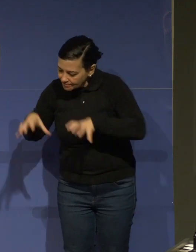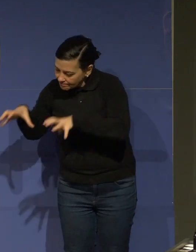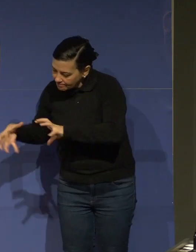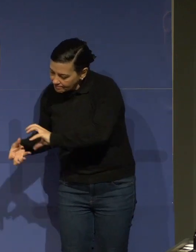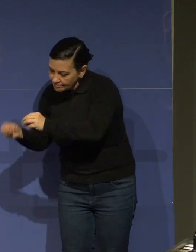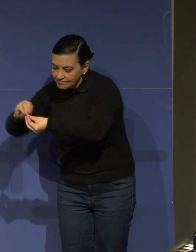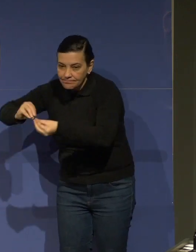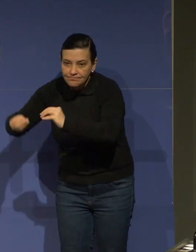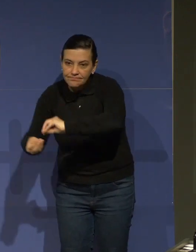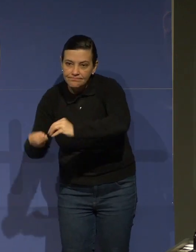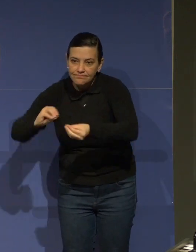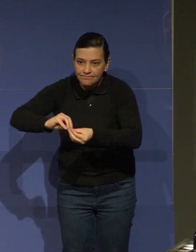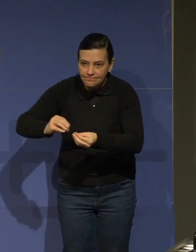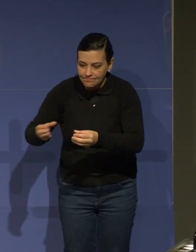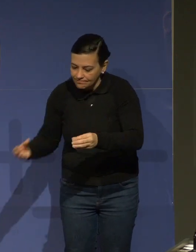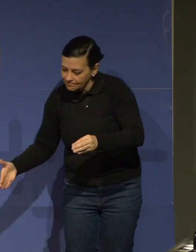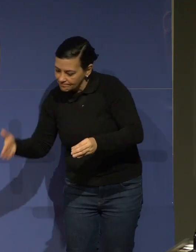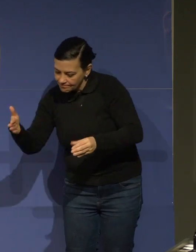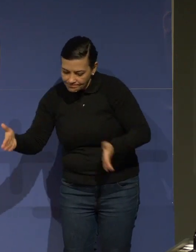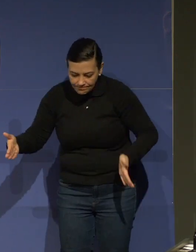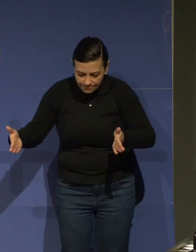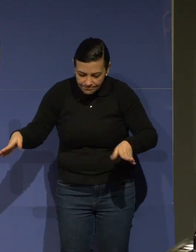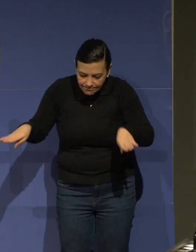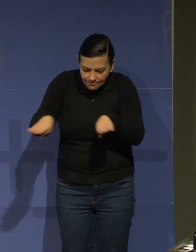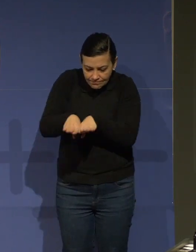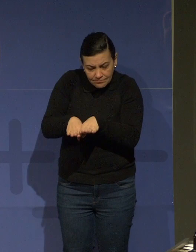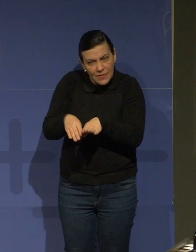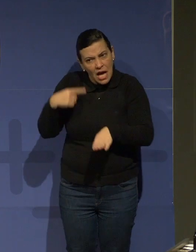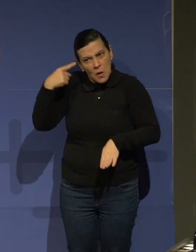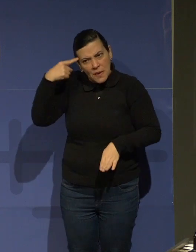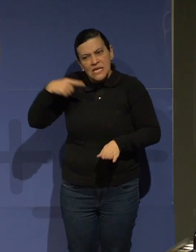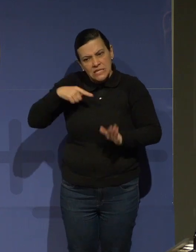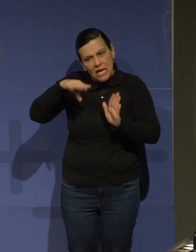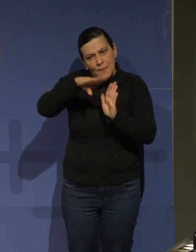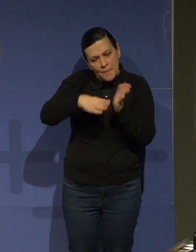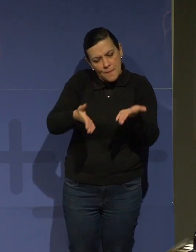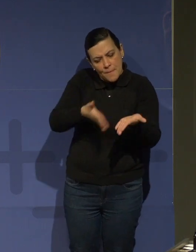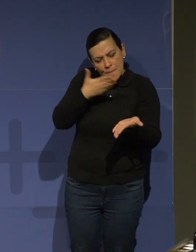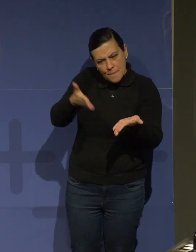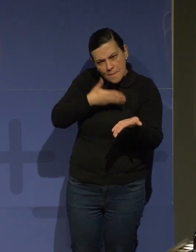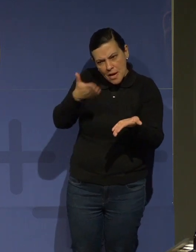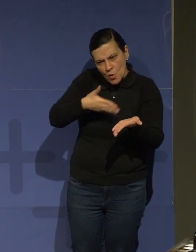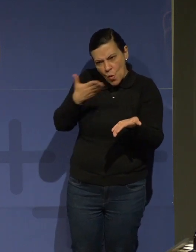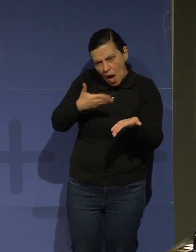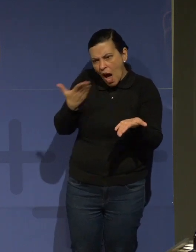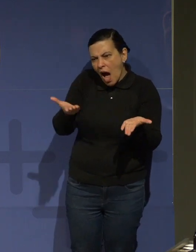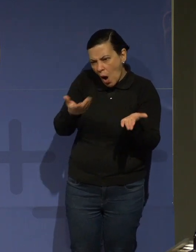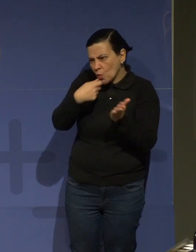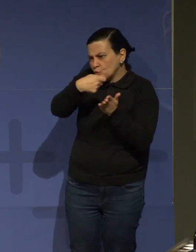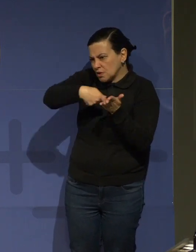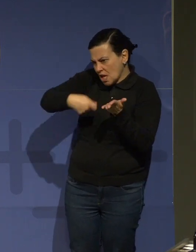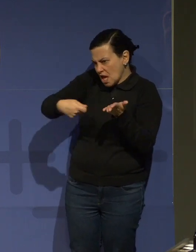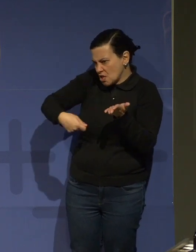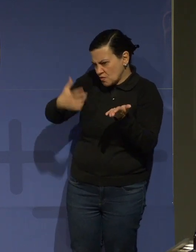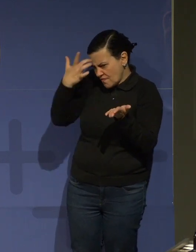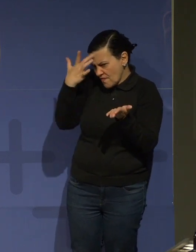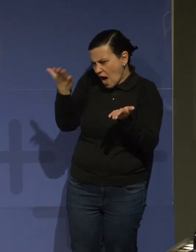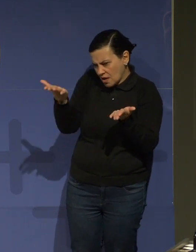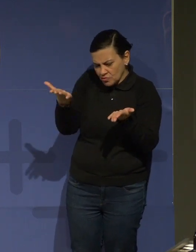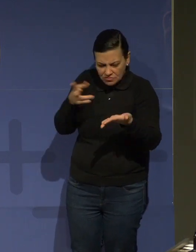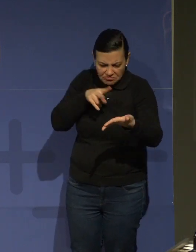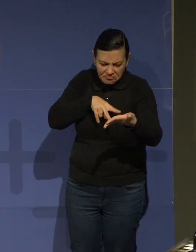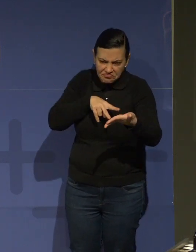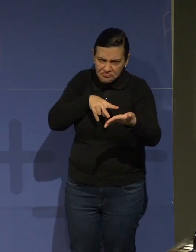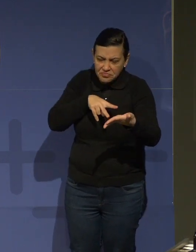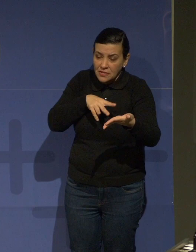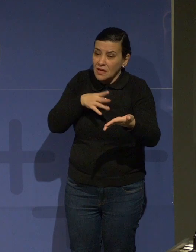princípio, por algum motivo, eu assumi que as instruções para montar o móvel viriam em texto, eu simplesmente ia dar um jeito, mas todas